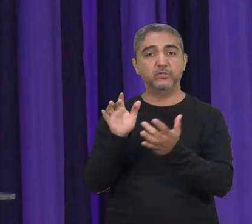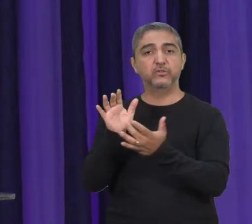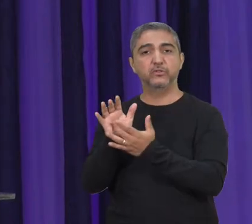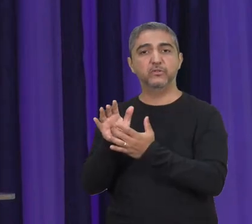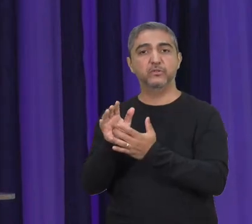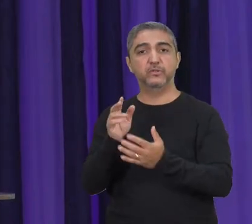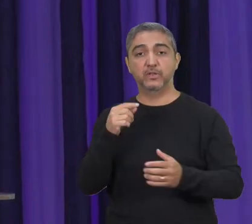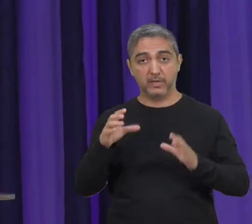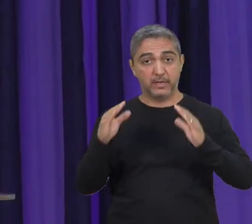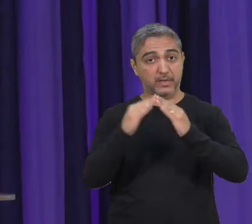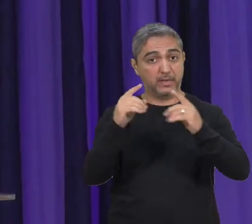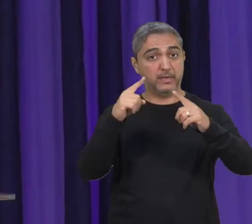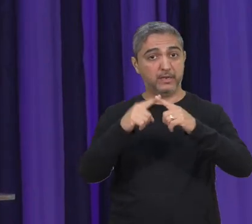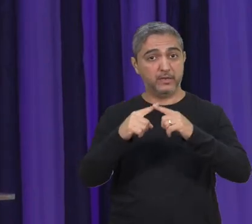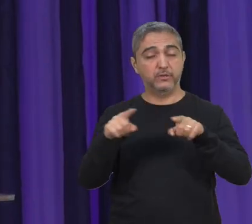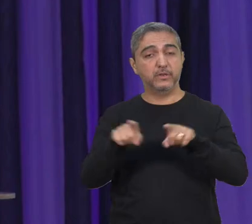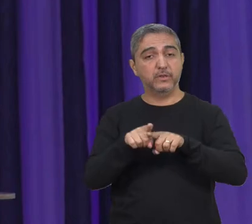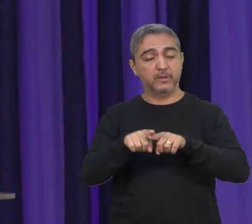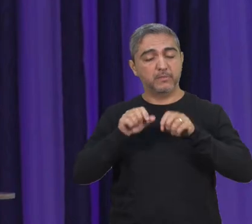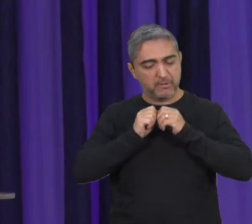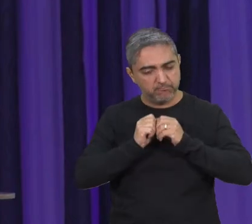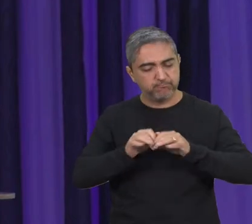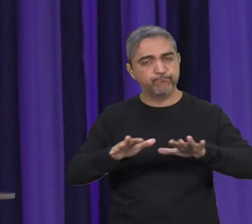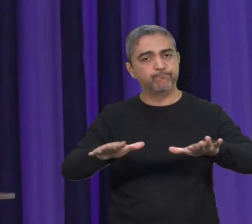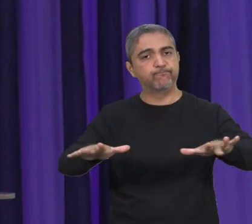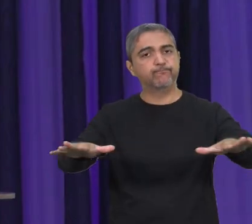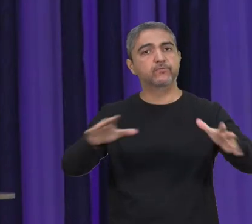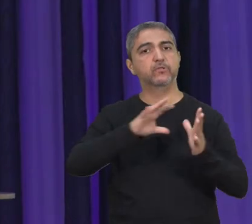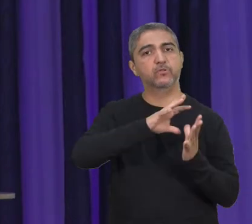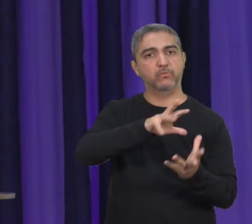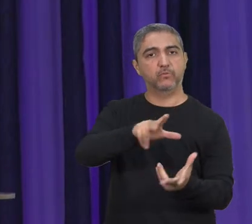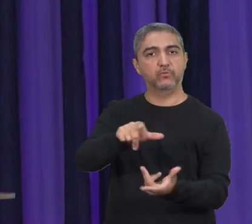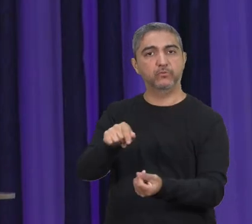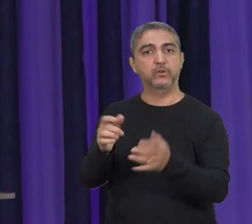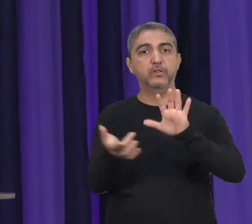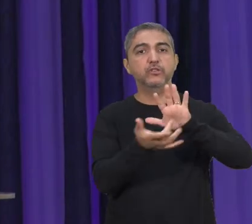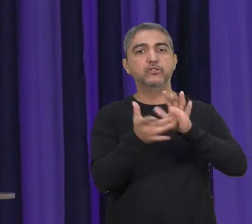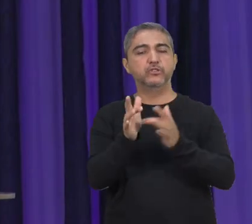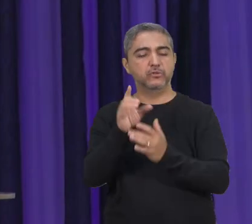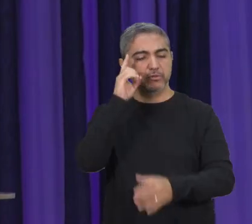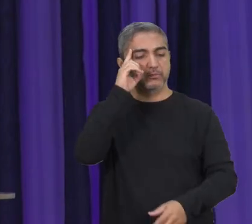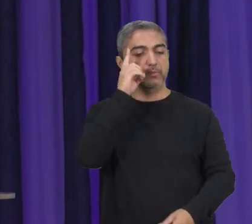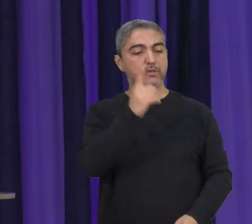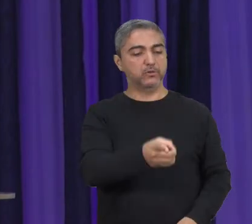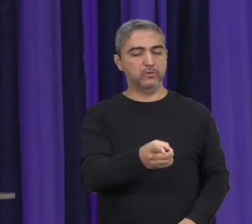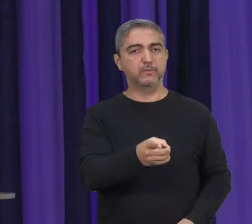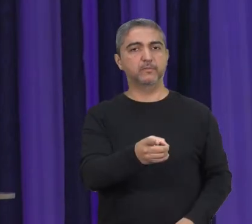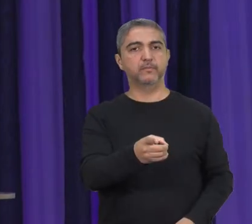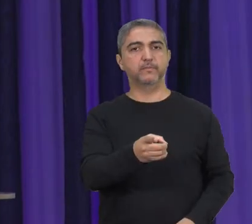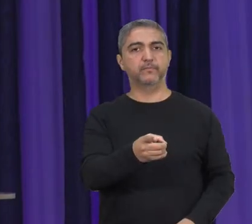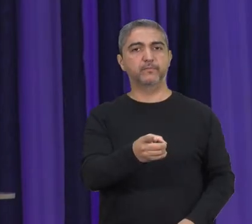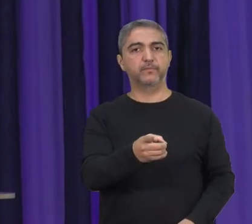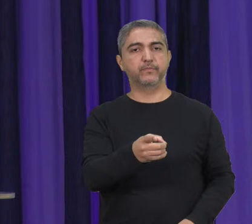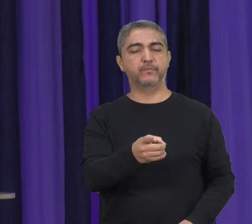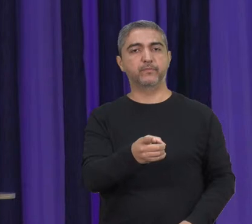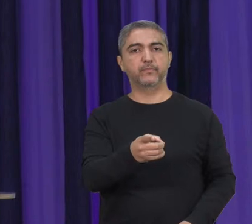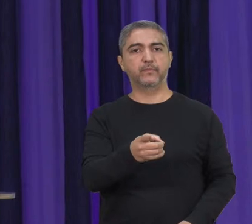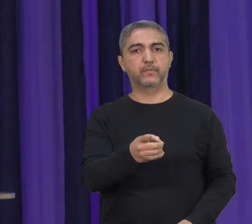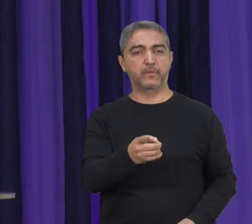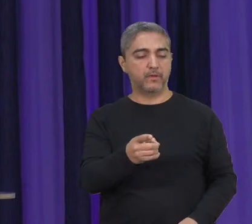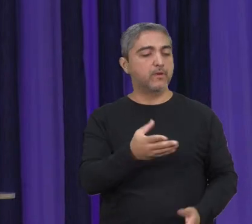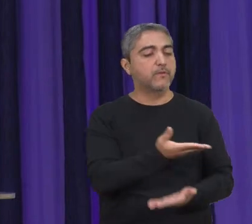Então ele diz enfaticamente aos seus discípulos: este é o meu mandamento,